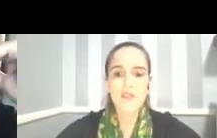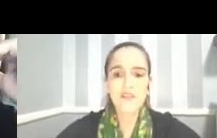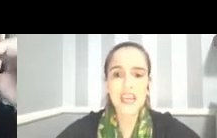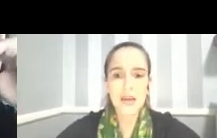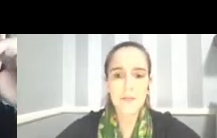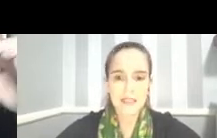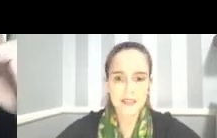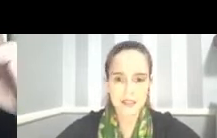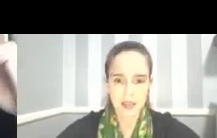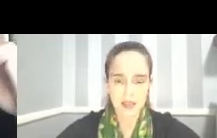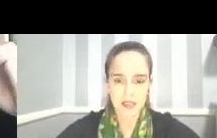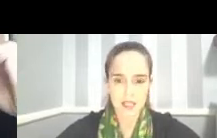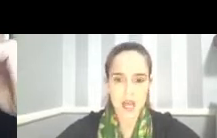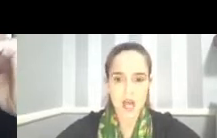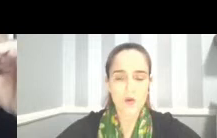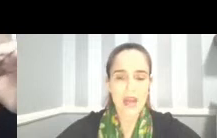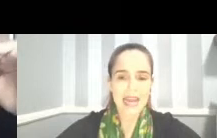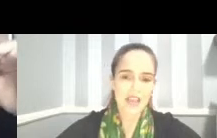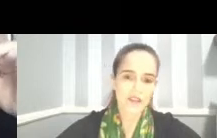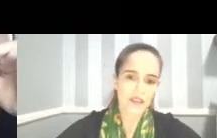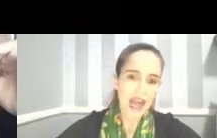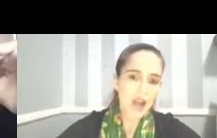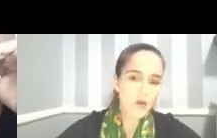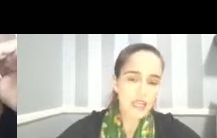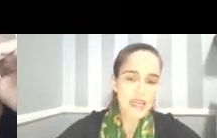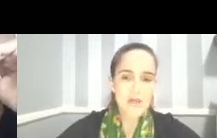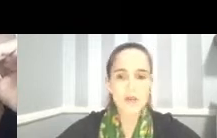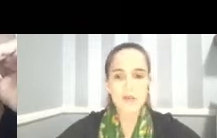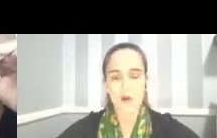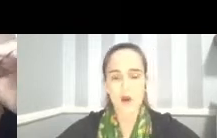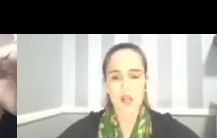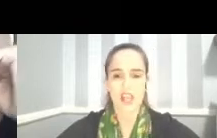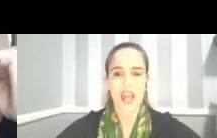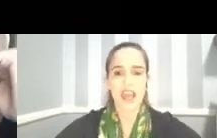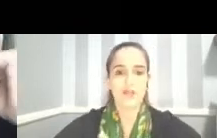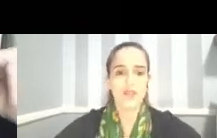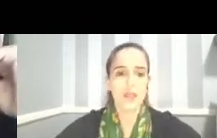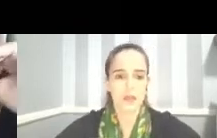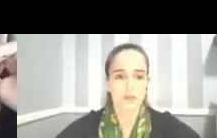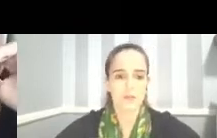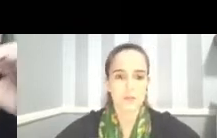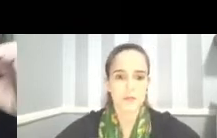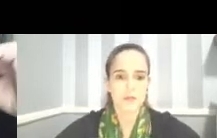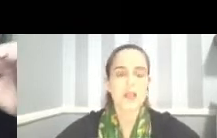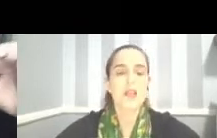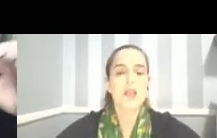com firmeza. Não é nem fraco e nem muito forte, é